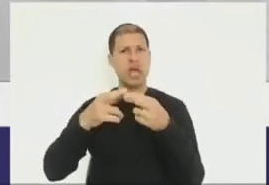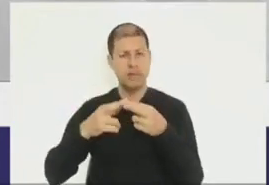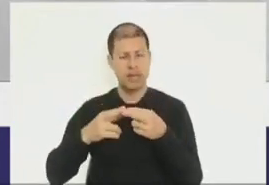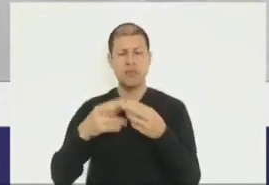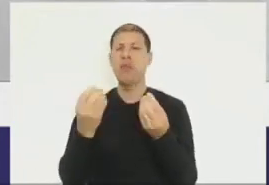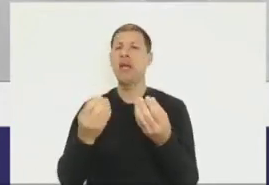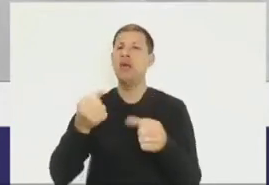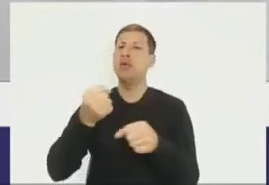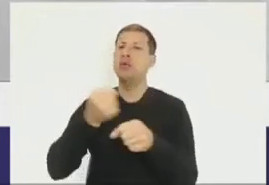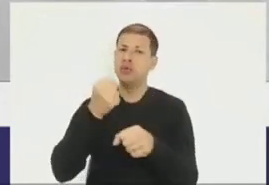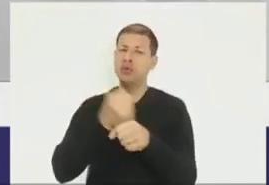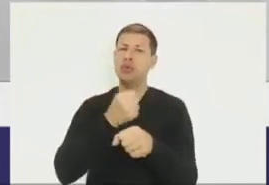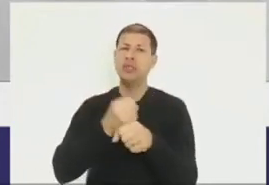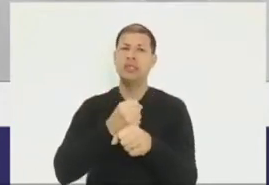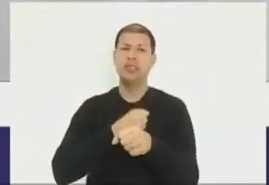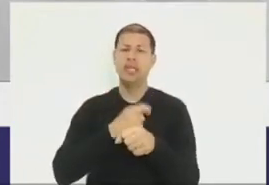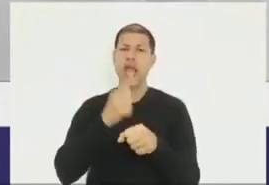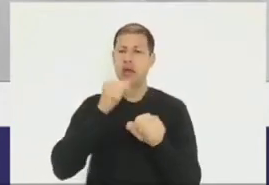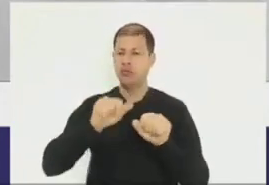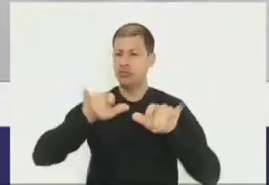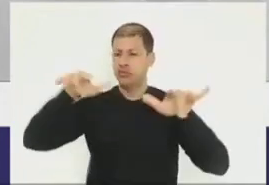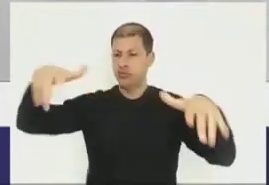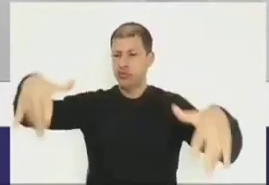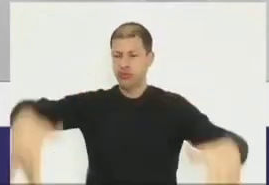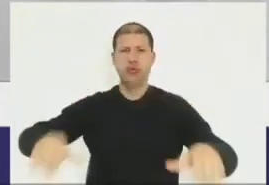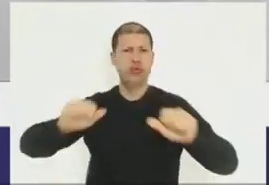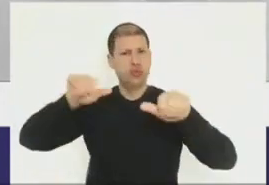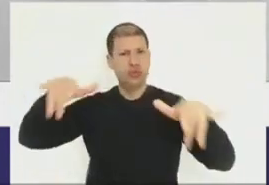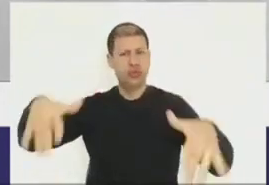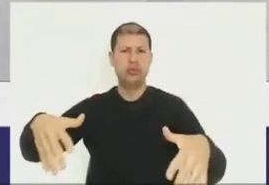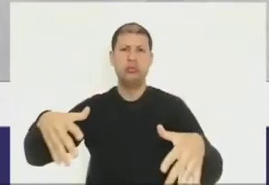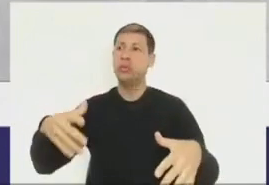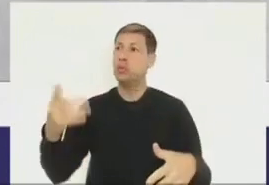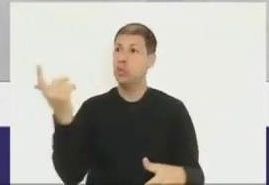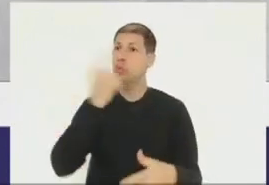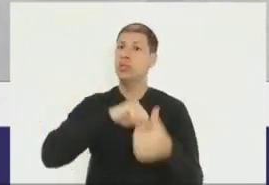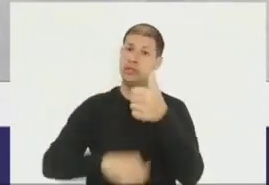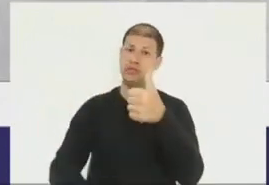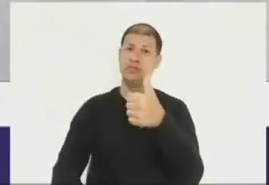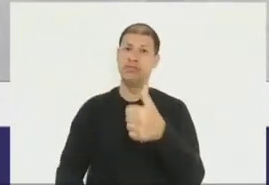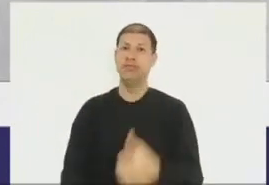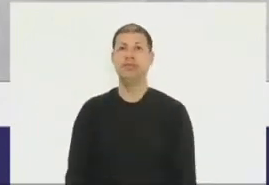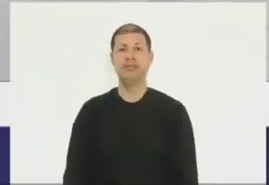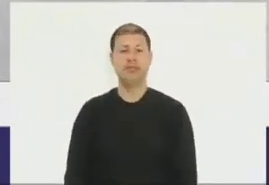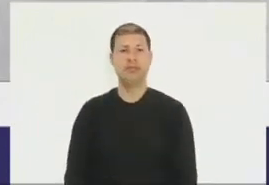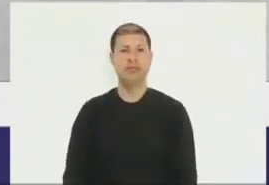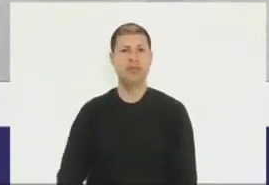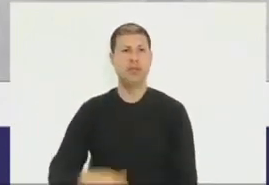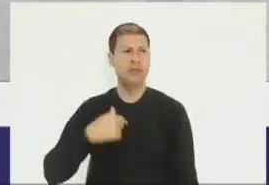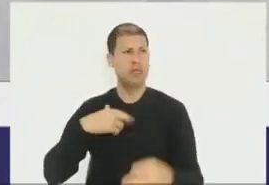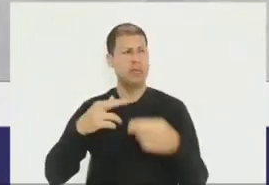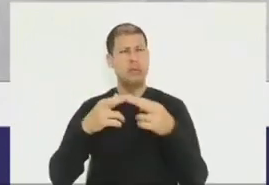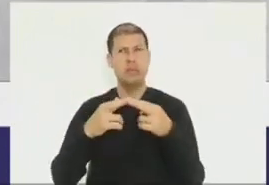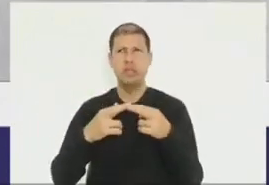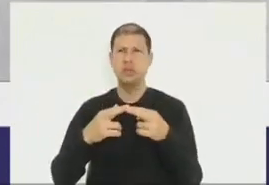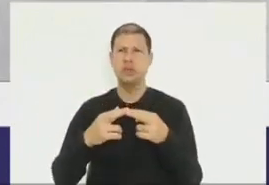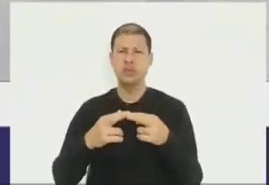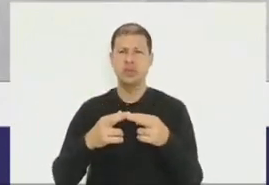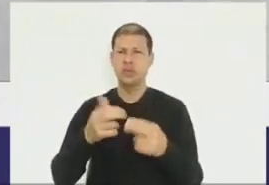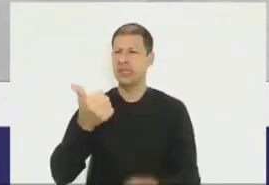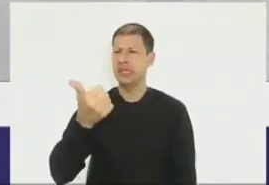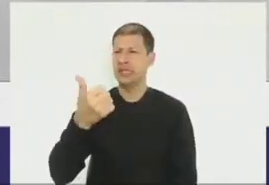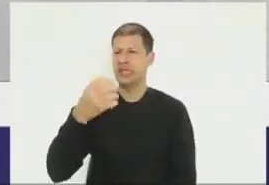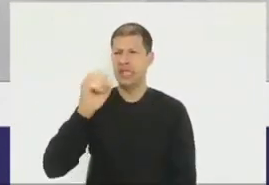de galerias ali. E foi contemplado. Eu fiz mais de 10